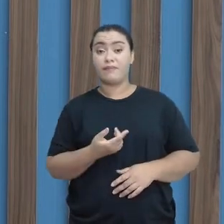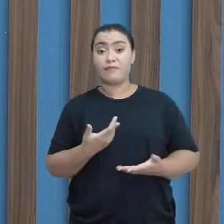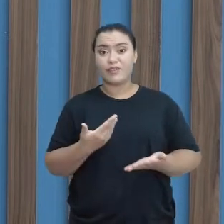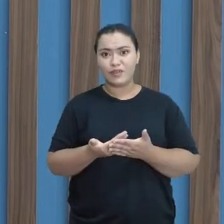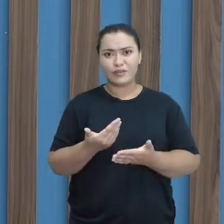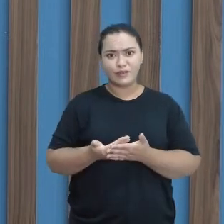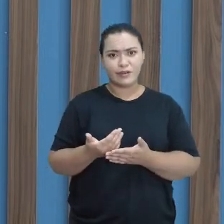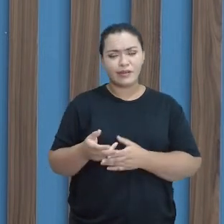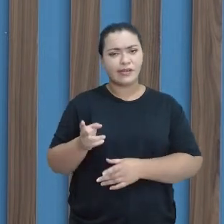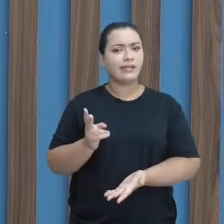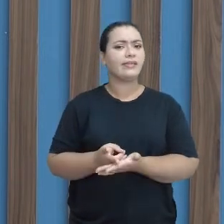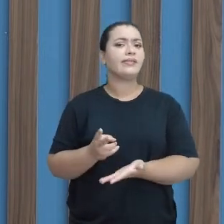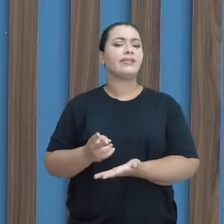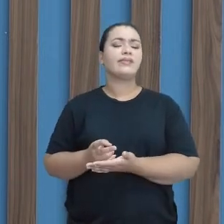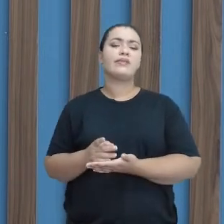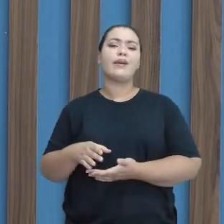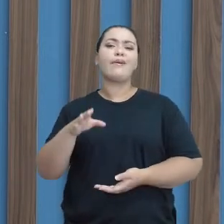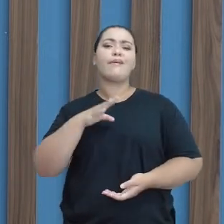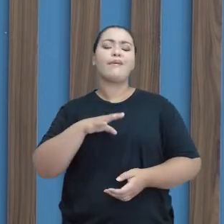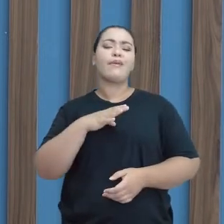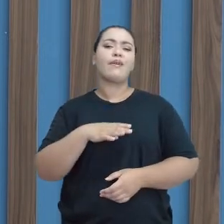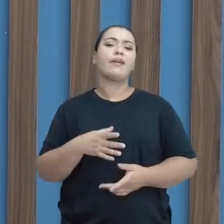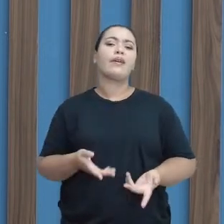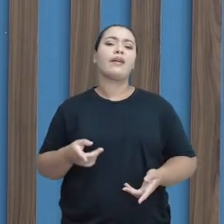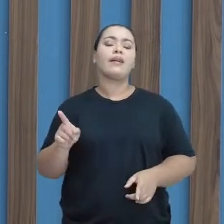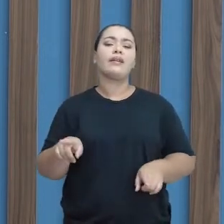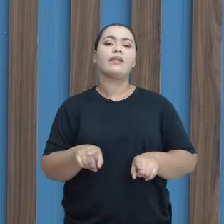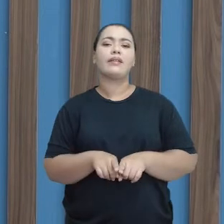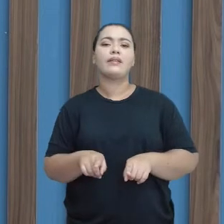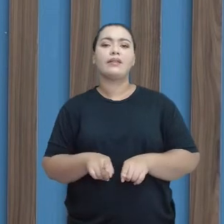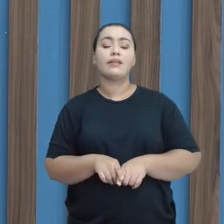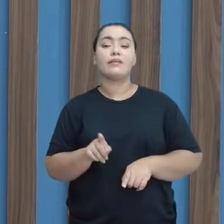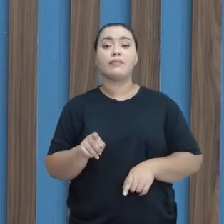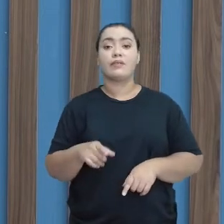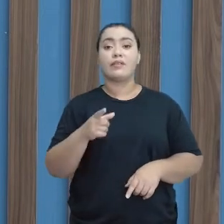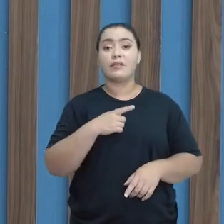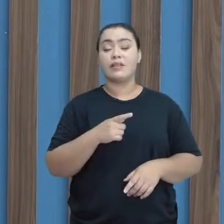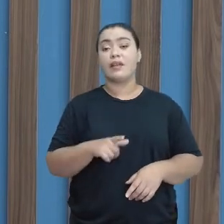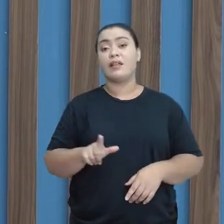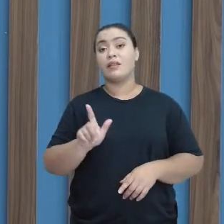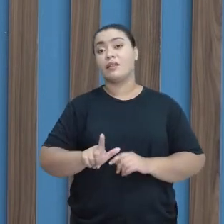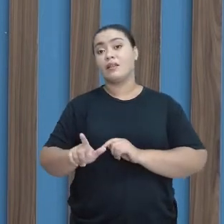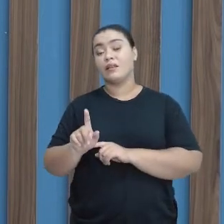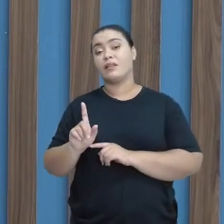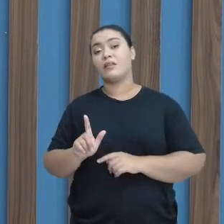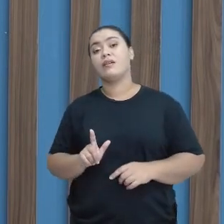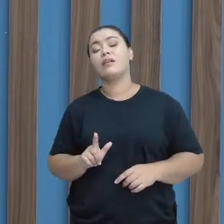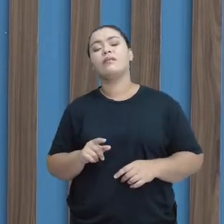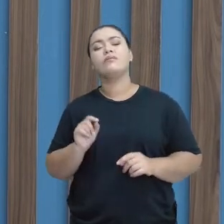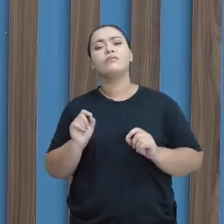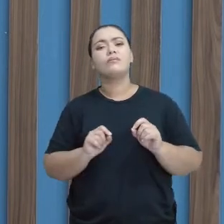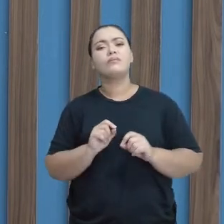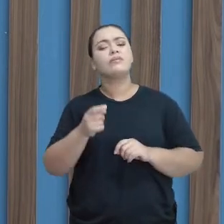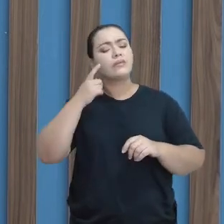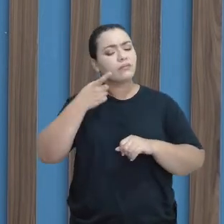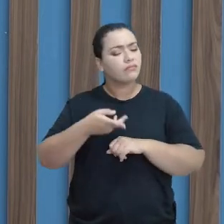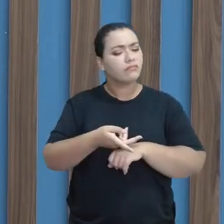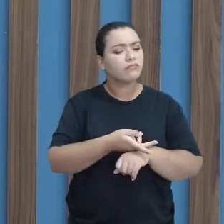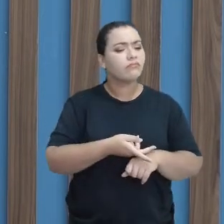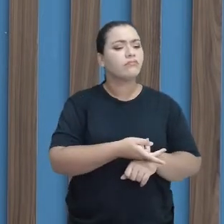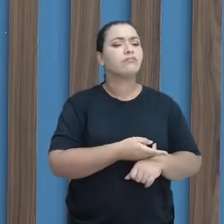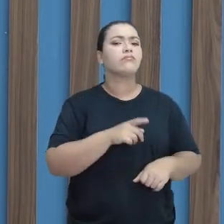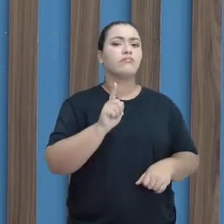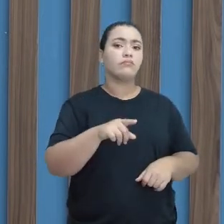é portuguesa, nessa área de literatura, pelo menos eu tenho esse hábito de ir buscar a biografia